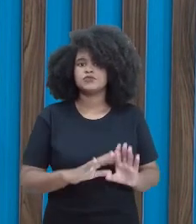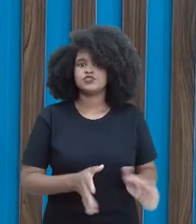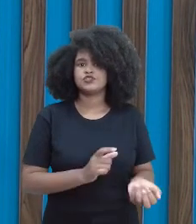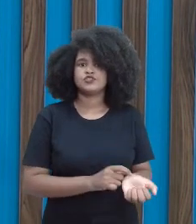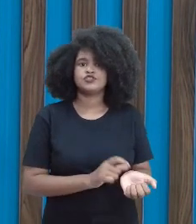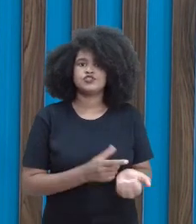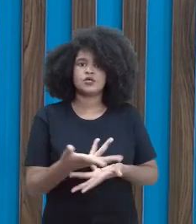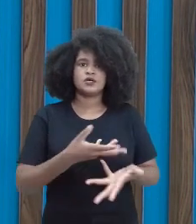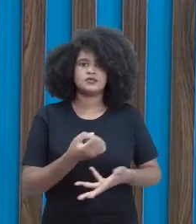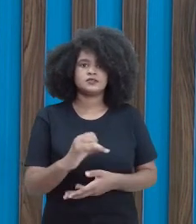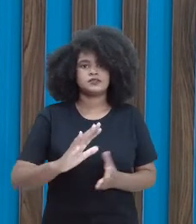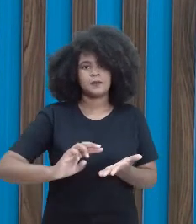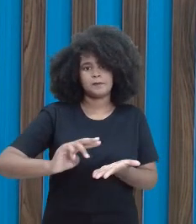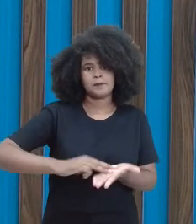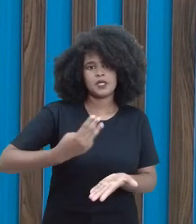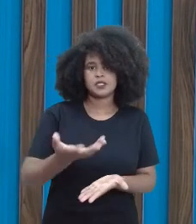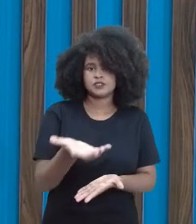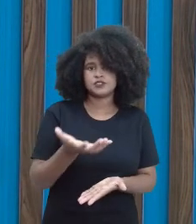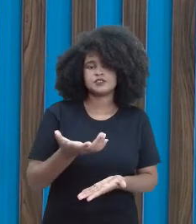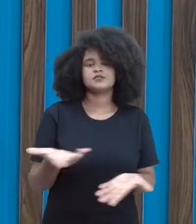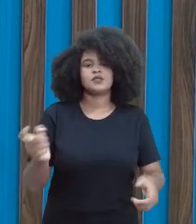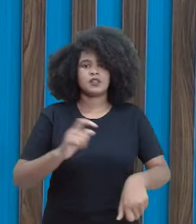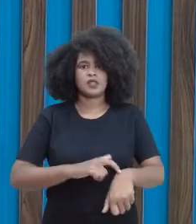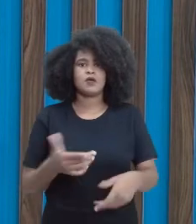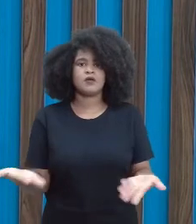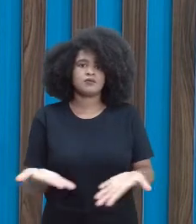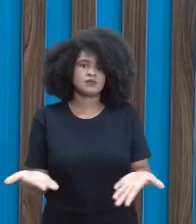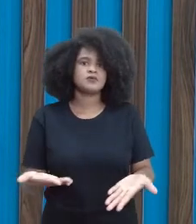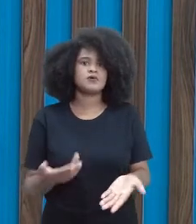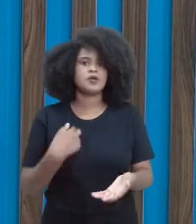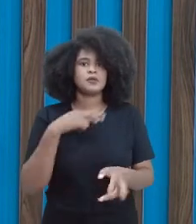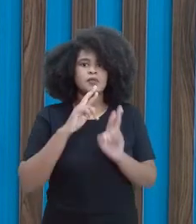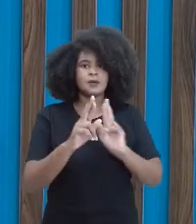Caso vocês queiram mandar alguma mensagem simultânea, eu estou aqui para responder, tá bom?